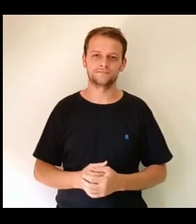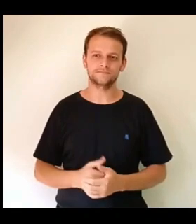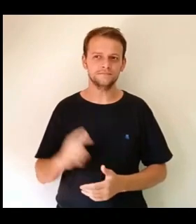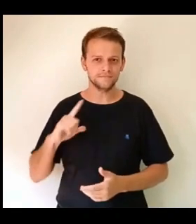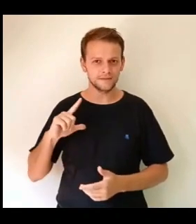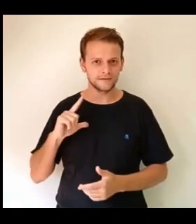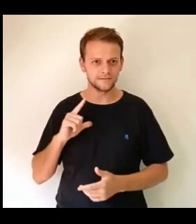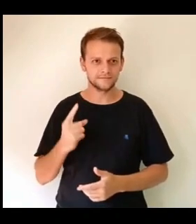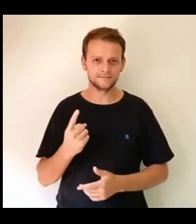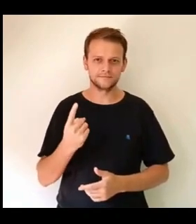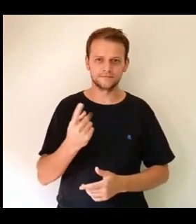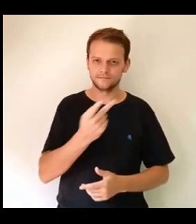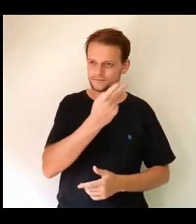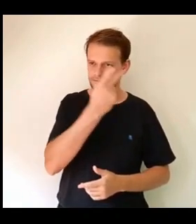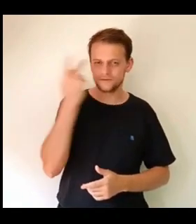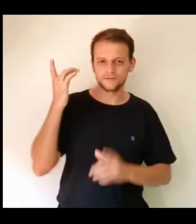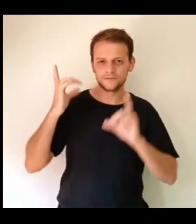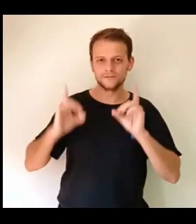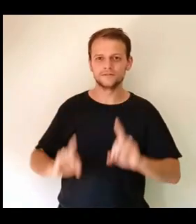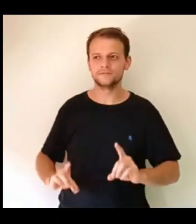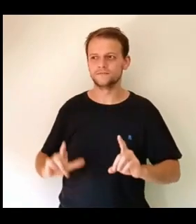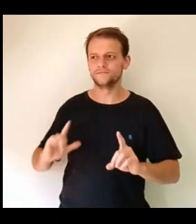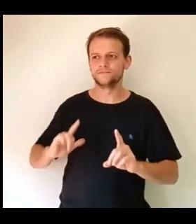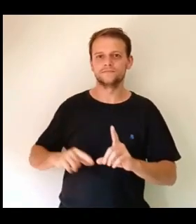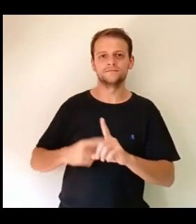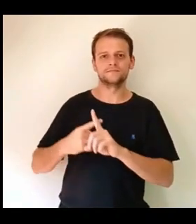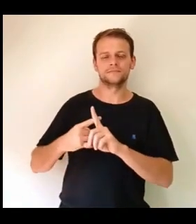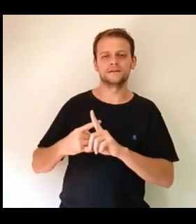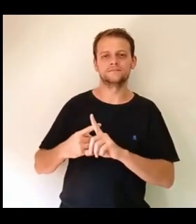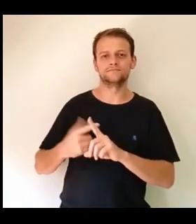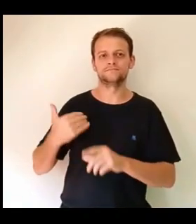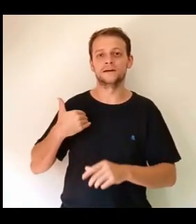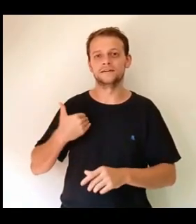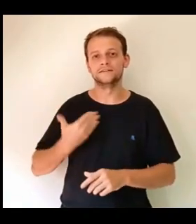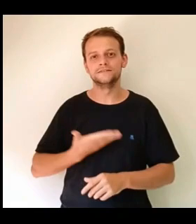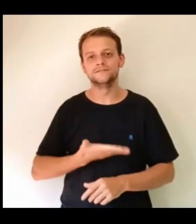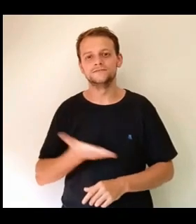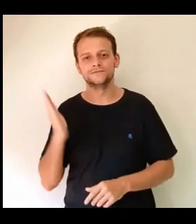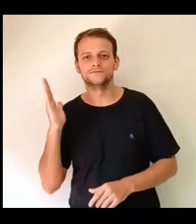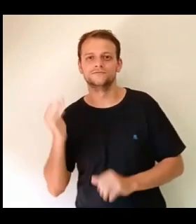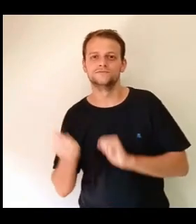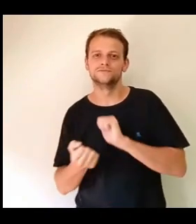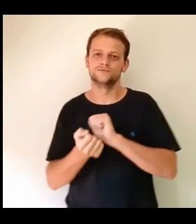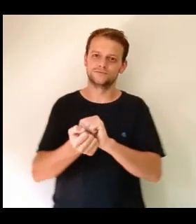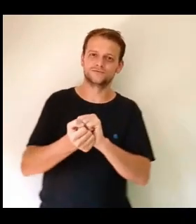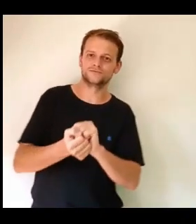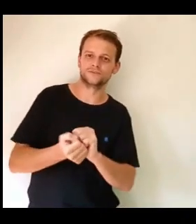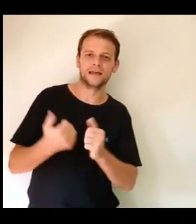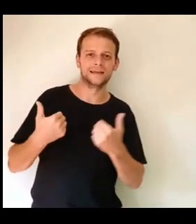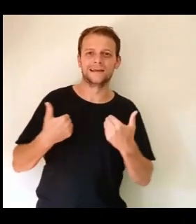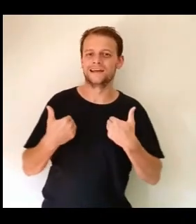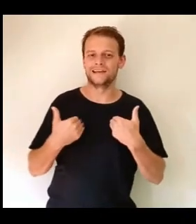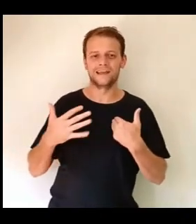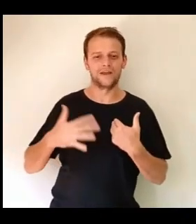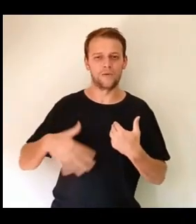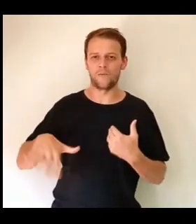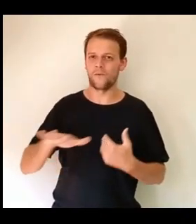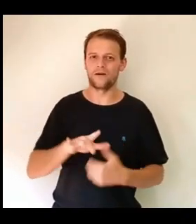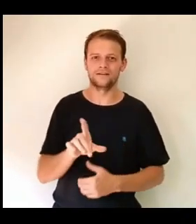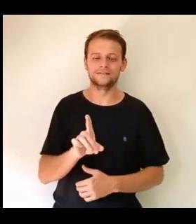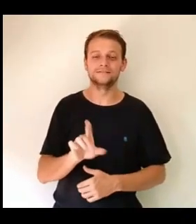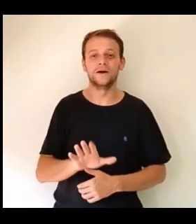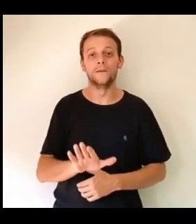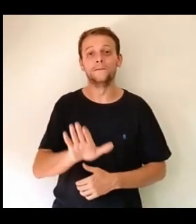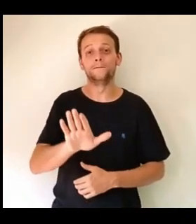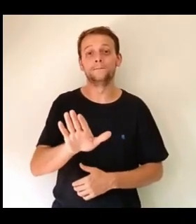pessoas. Deve ser um grupo, deve ter mais. Tem uma pessoa com deficiência aqui, dá para ver, mas deve ter mais. E eu ia junto. Então